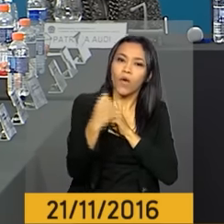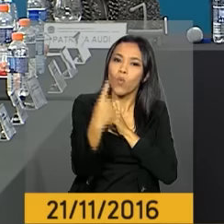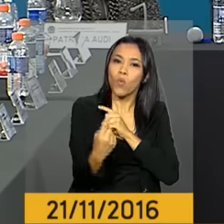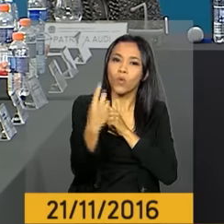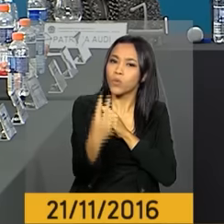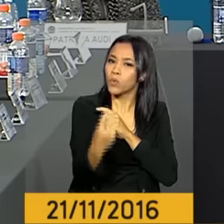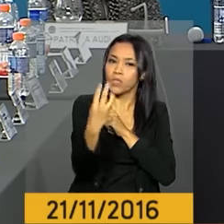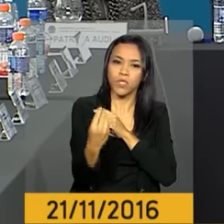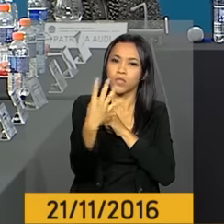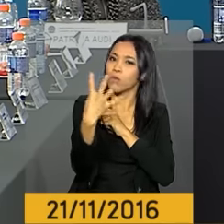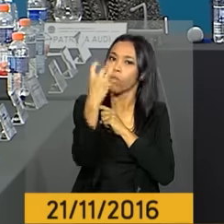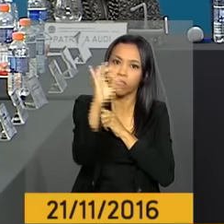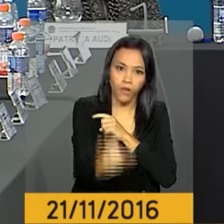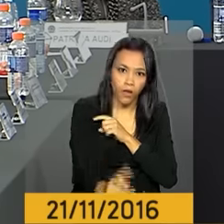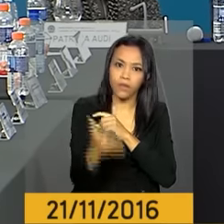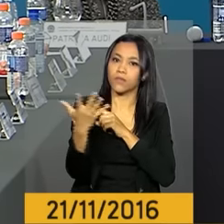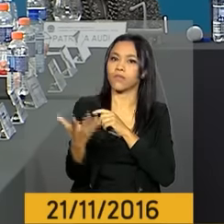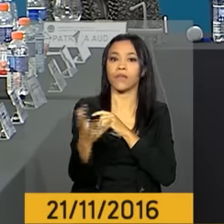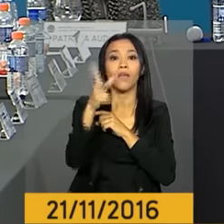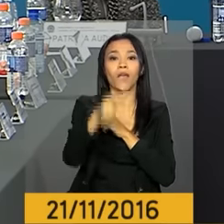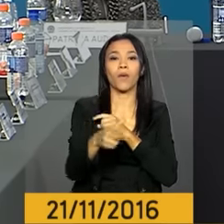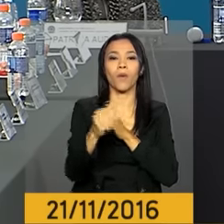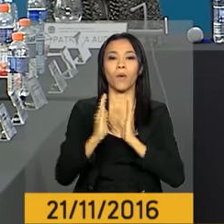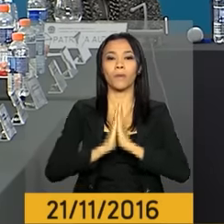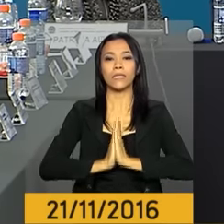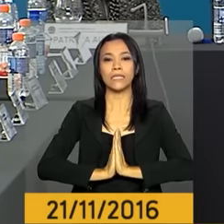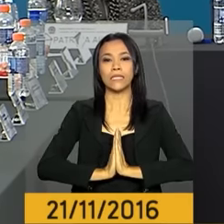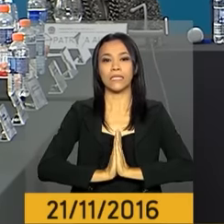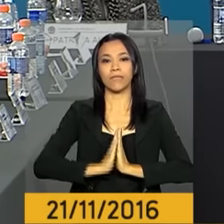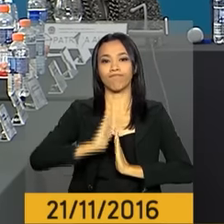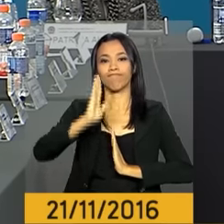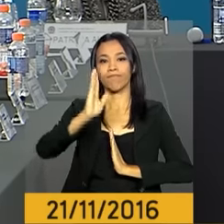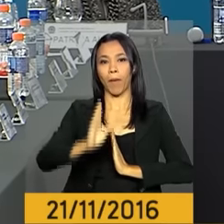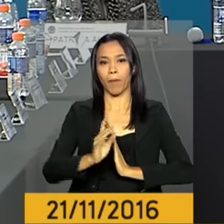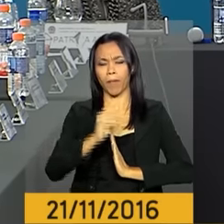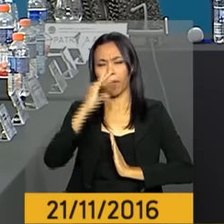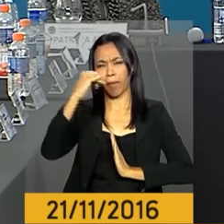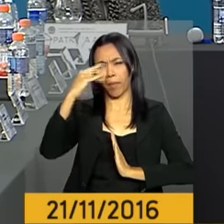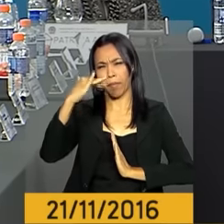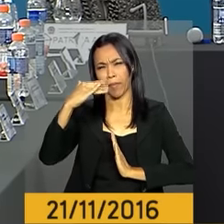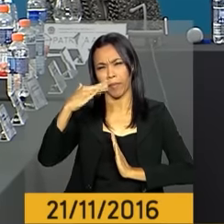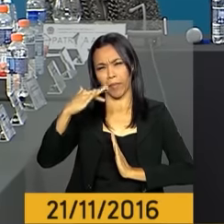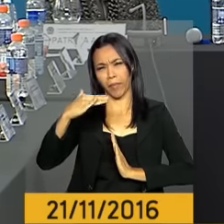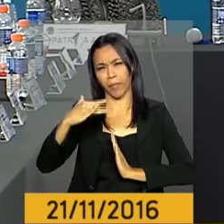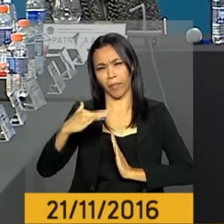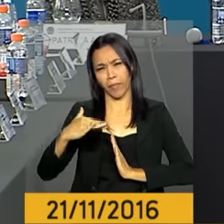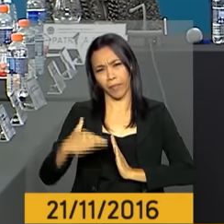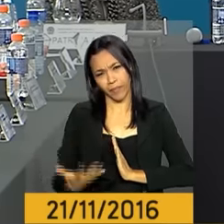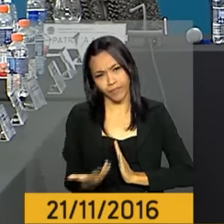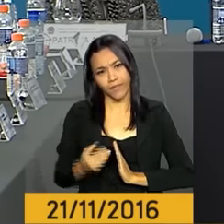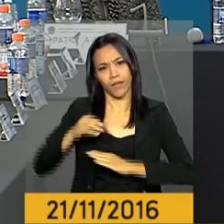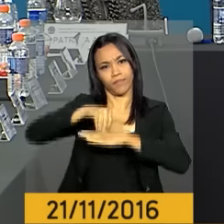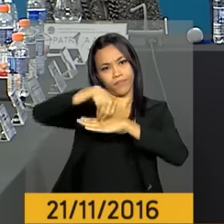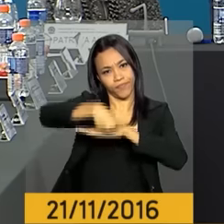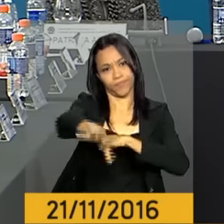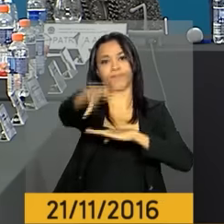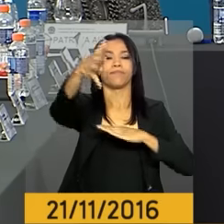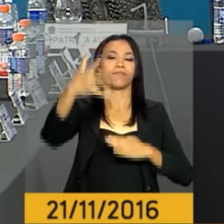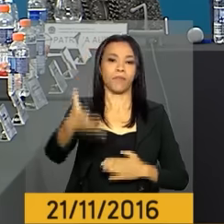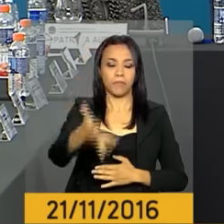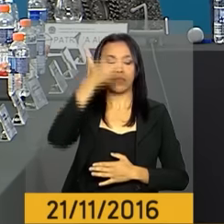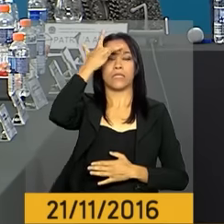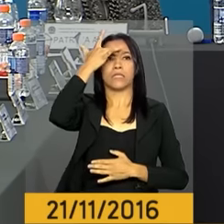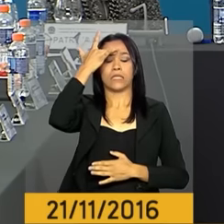duas vezes, três vezes, quatro vezes, é como se faz nas missas, né? Toda missa é igual porque você repete os conceitos. E isto